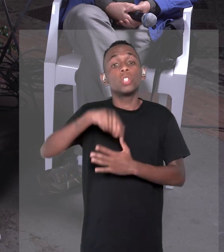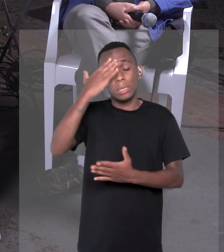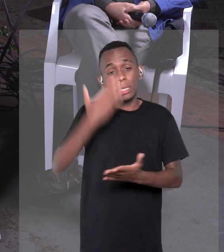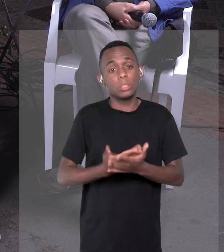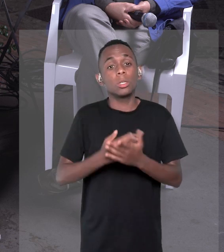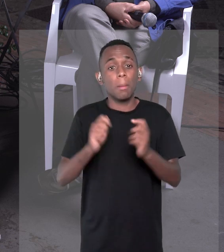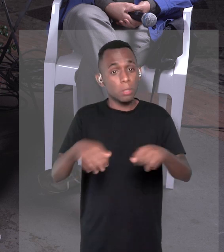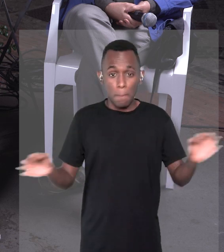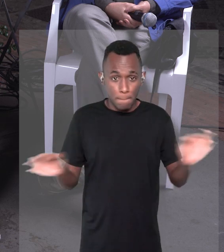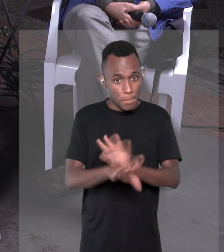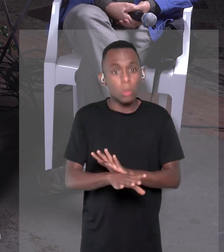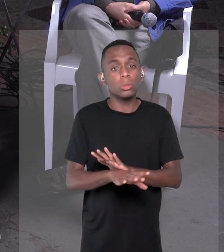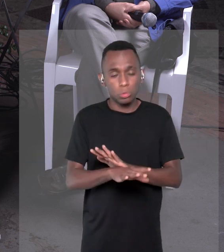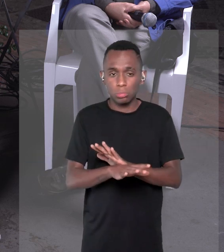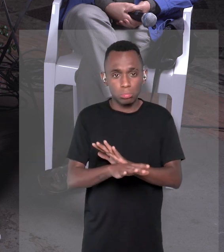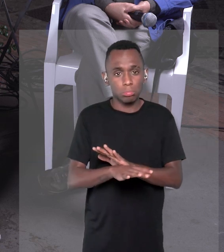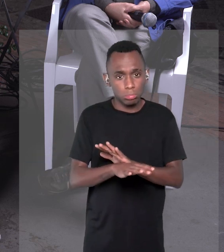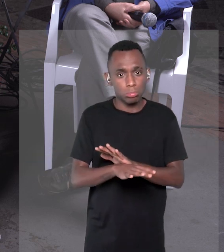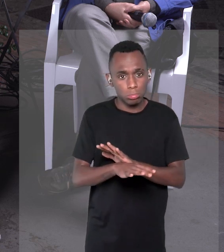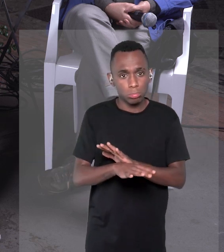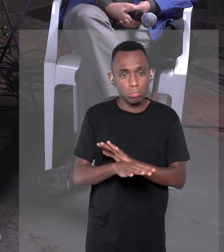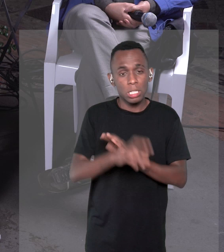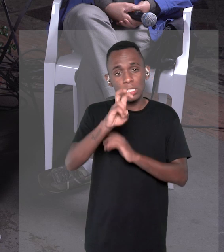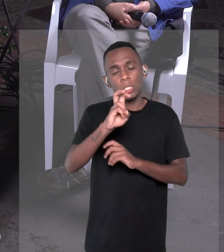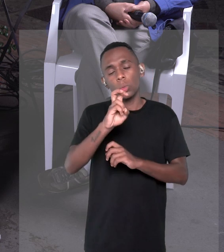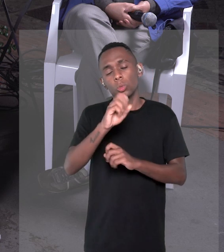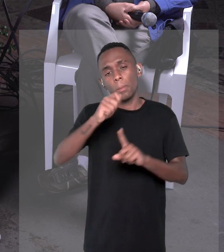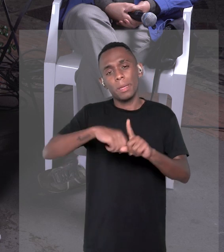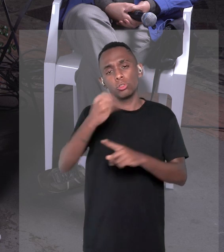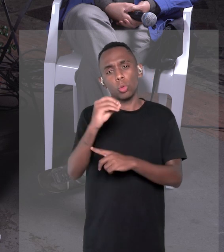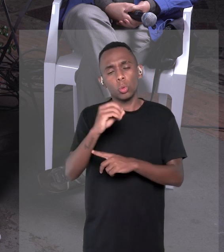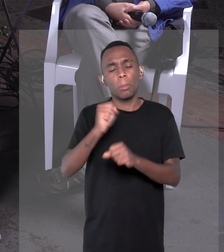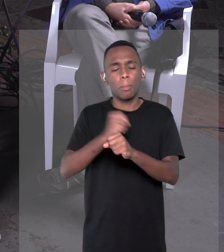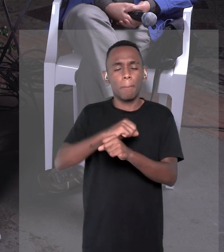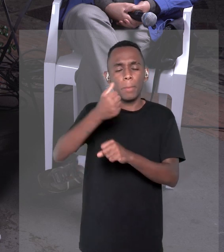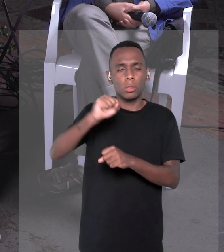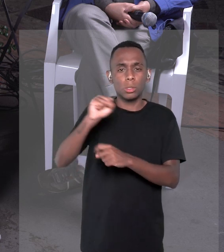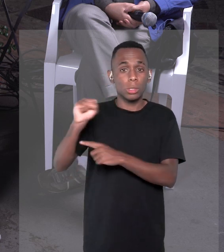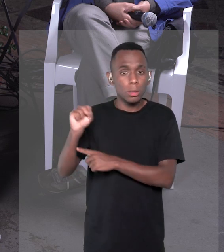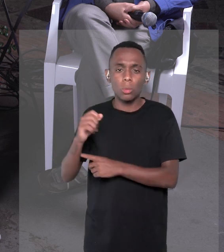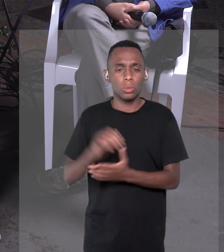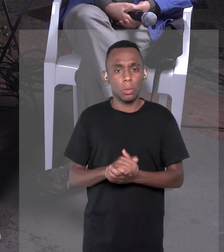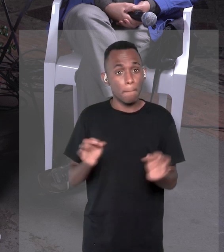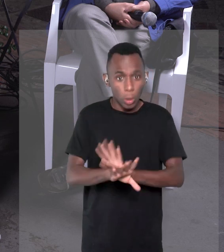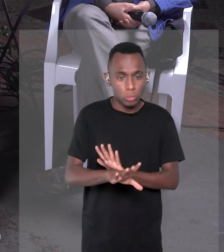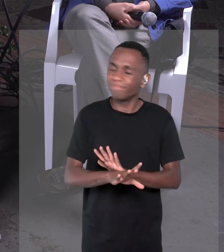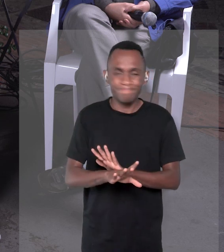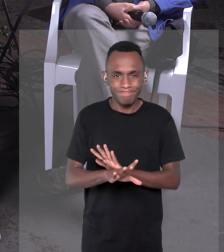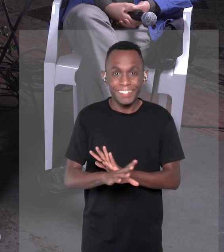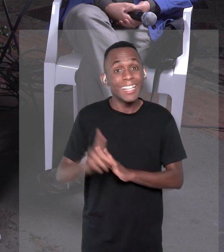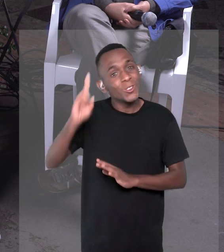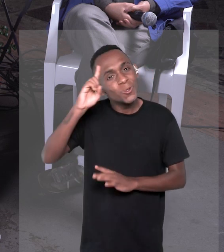Eu só acredito na rapaziada. Eu acho que os jovens hoje são muito melhores do que a minha